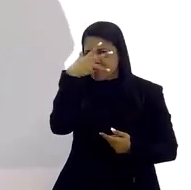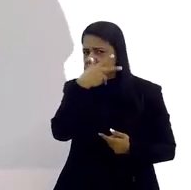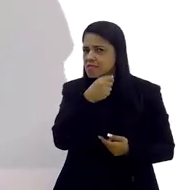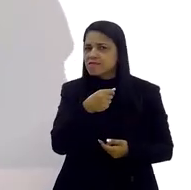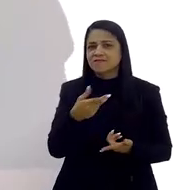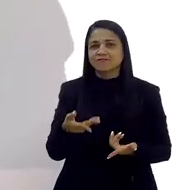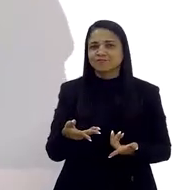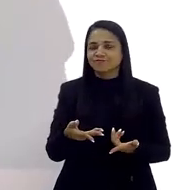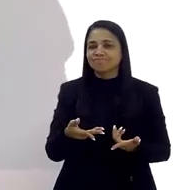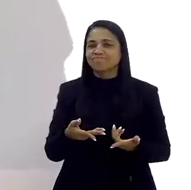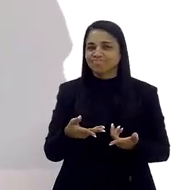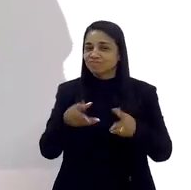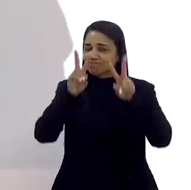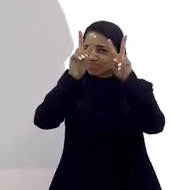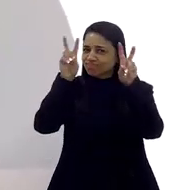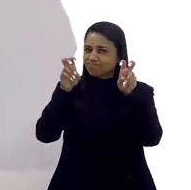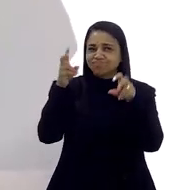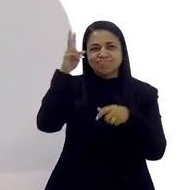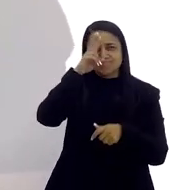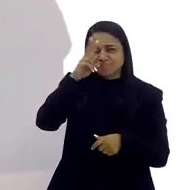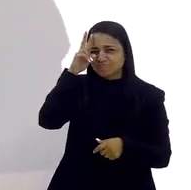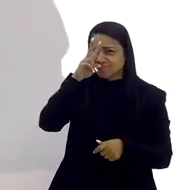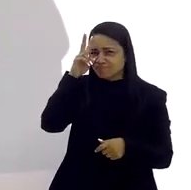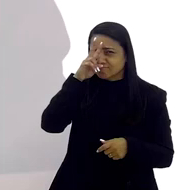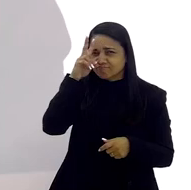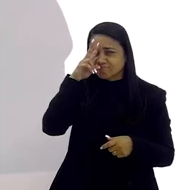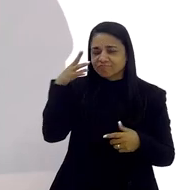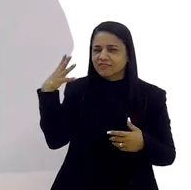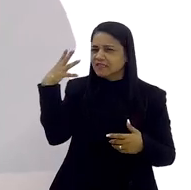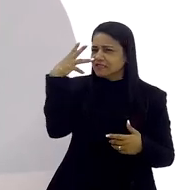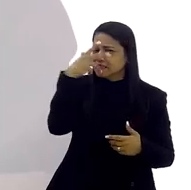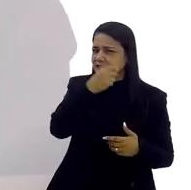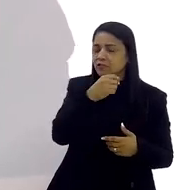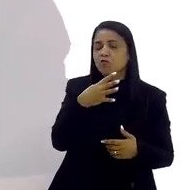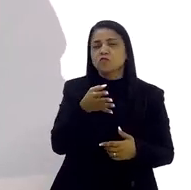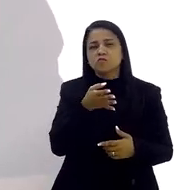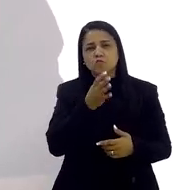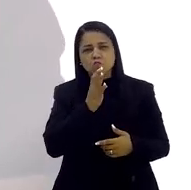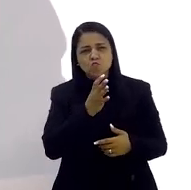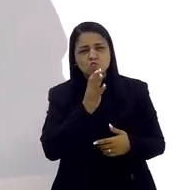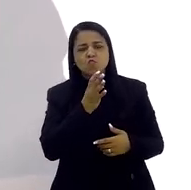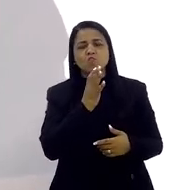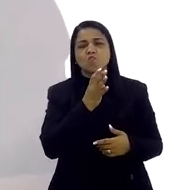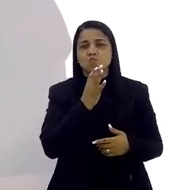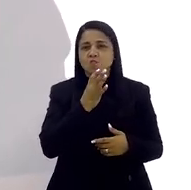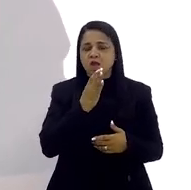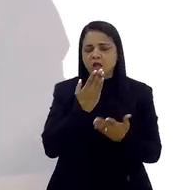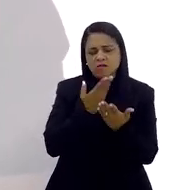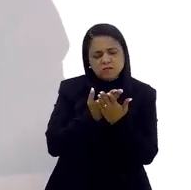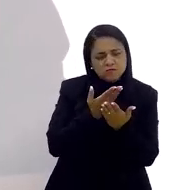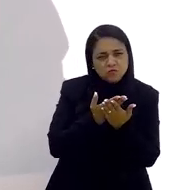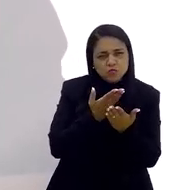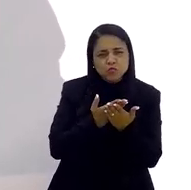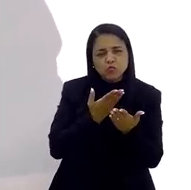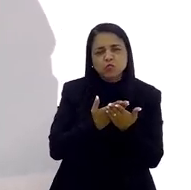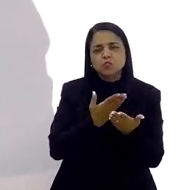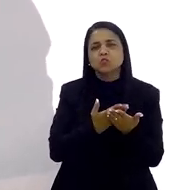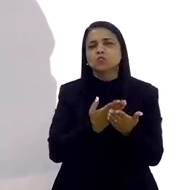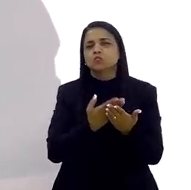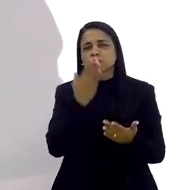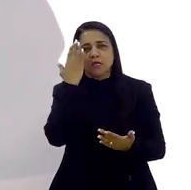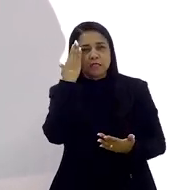Judas é lindo a história de Judas é lindo quando você conhece e quando você